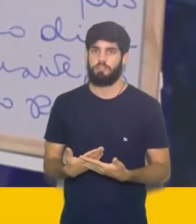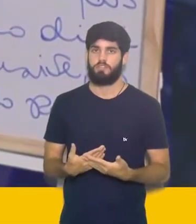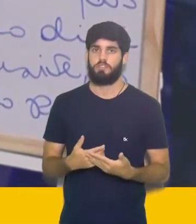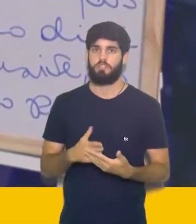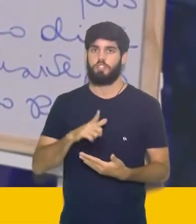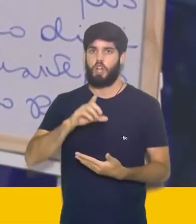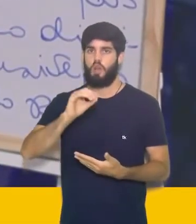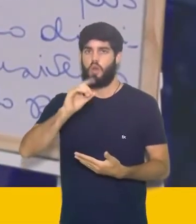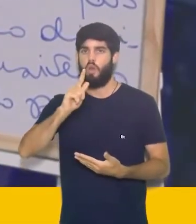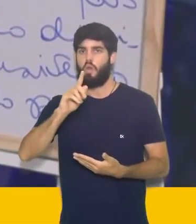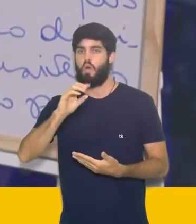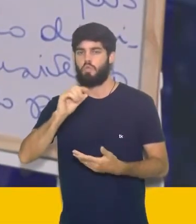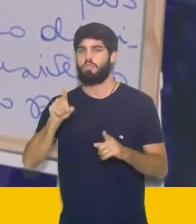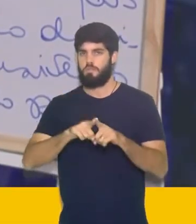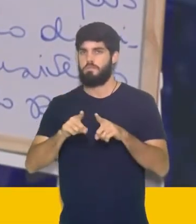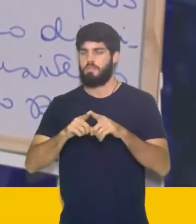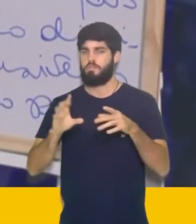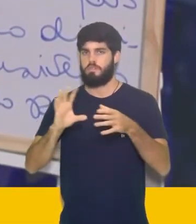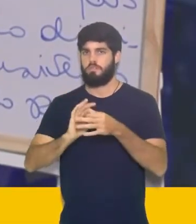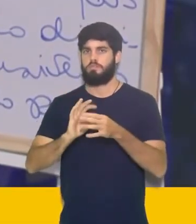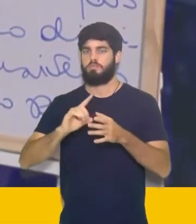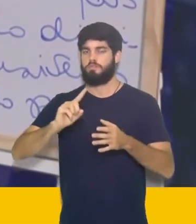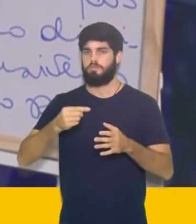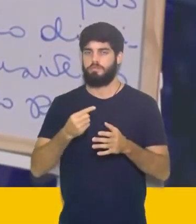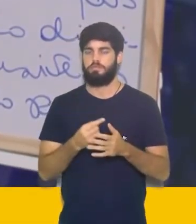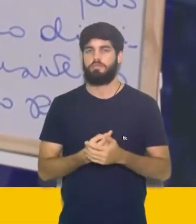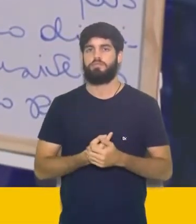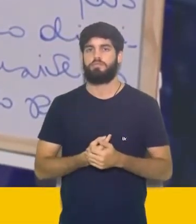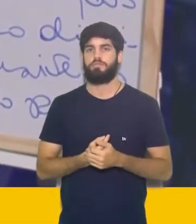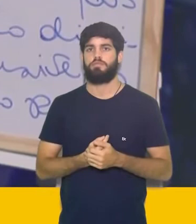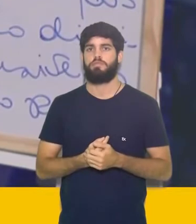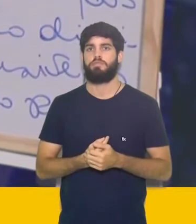aqui é uma conexão. Logo, vírgula.